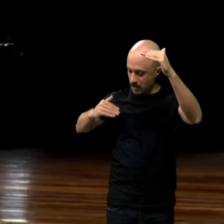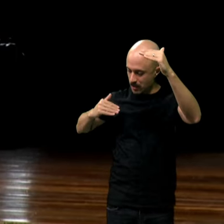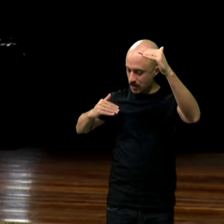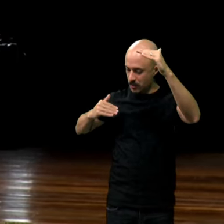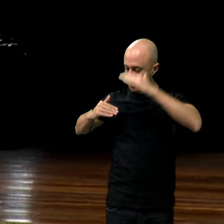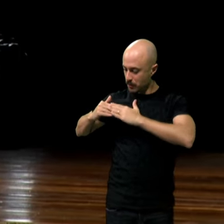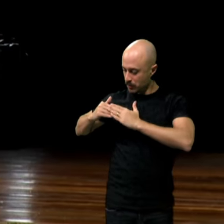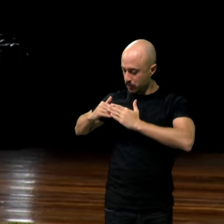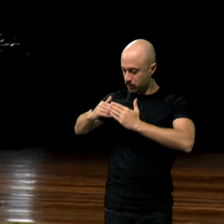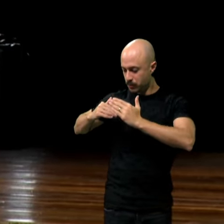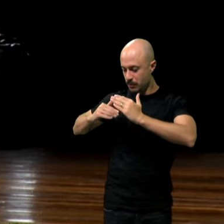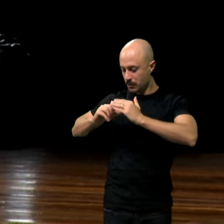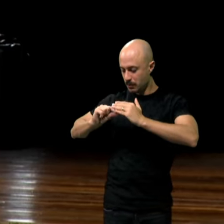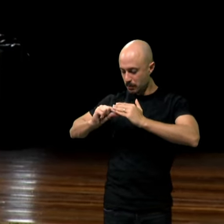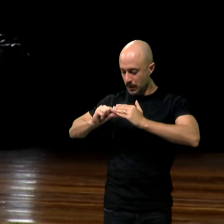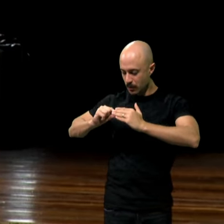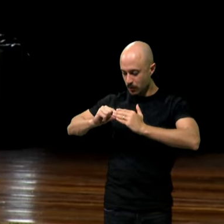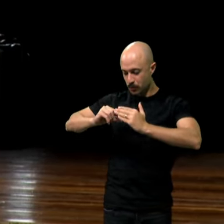trabalhando forte, duro.